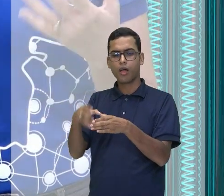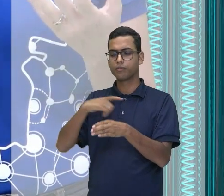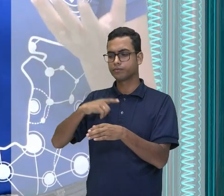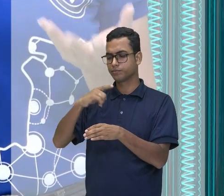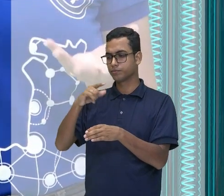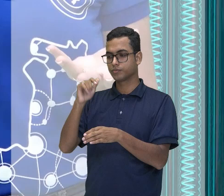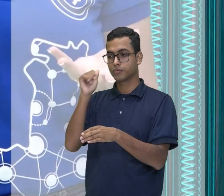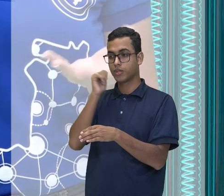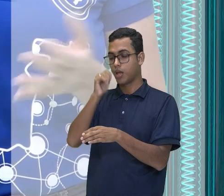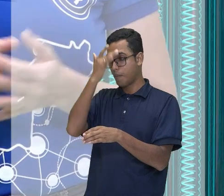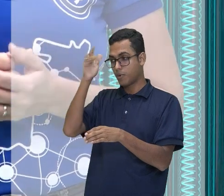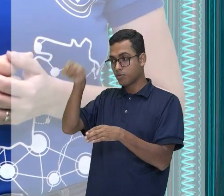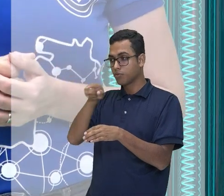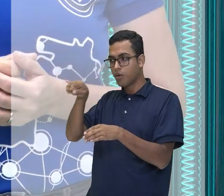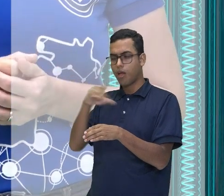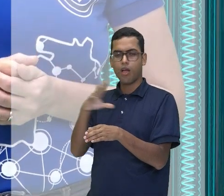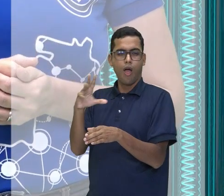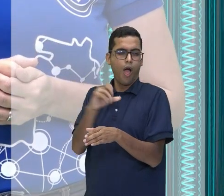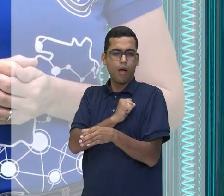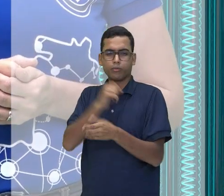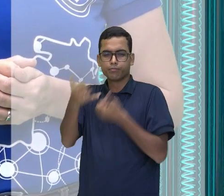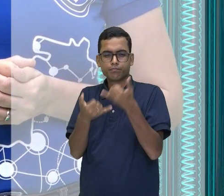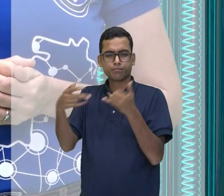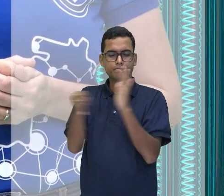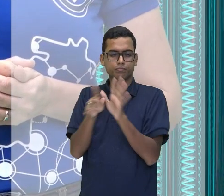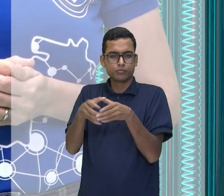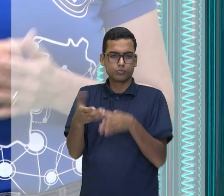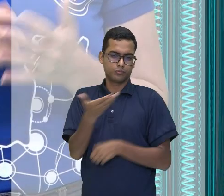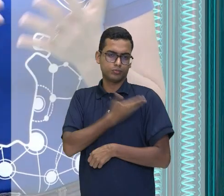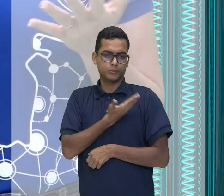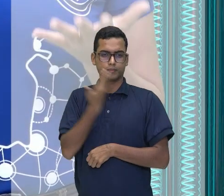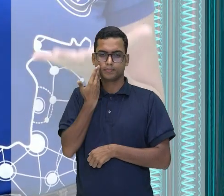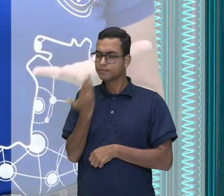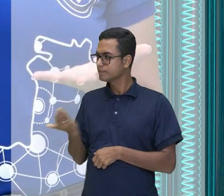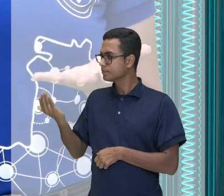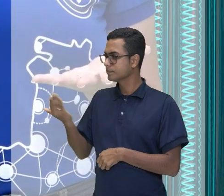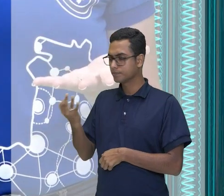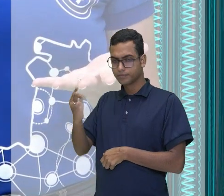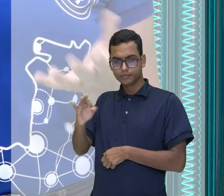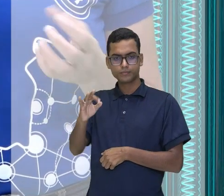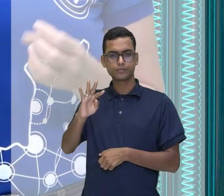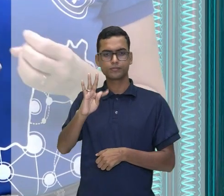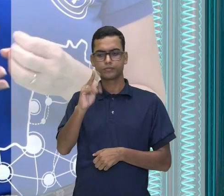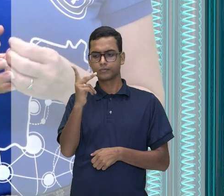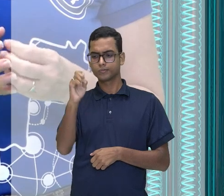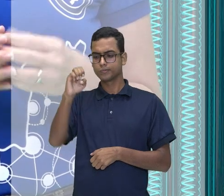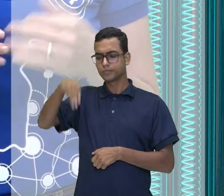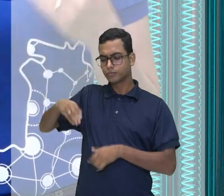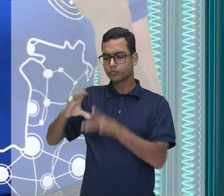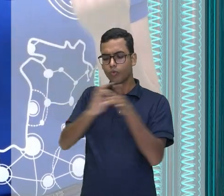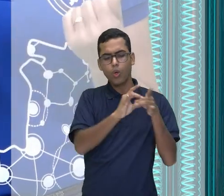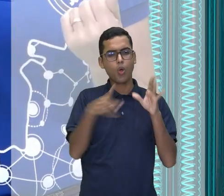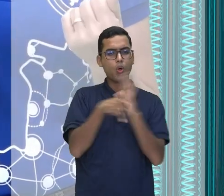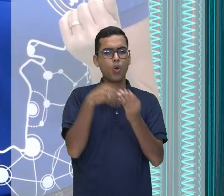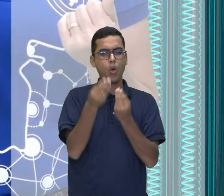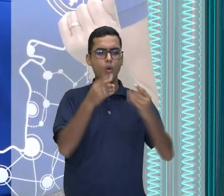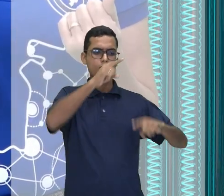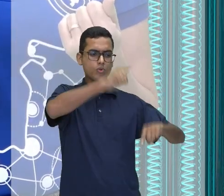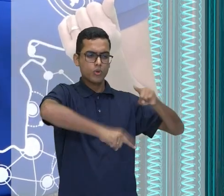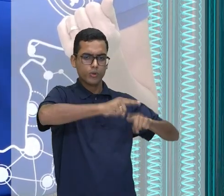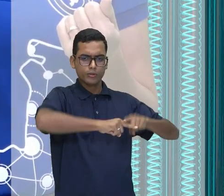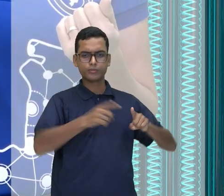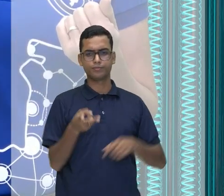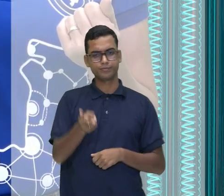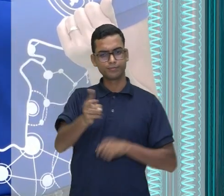Them, porque tem função de objeto, né? Onde é que fica, né, esse object pronouns? Eles sempre